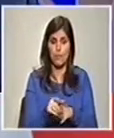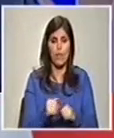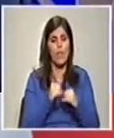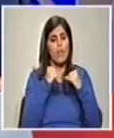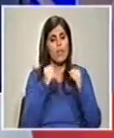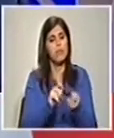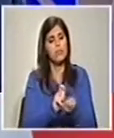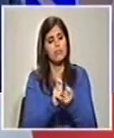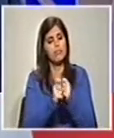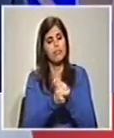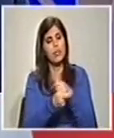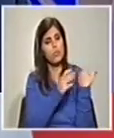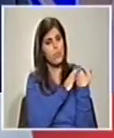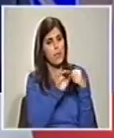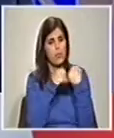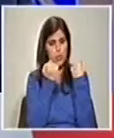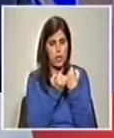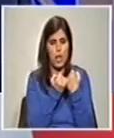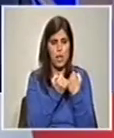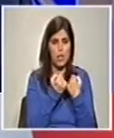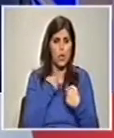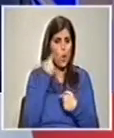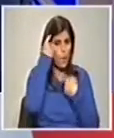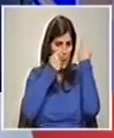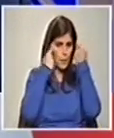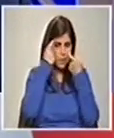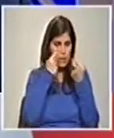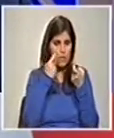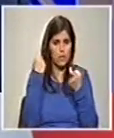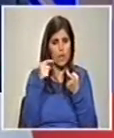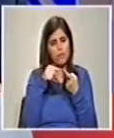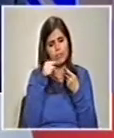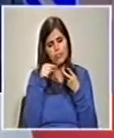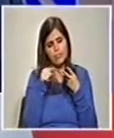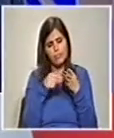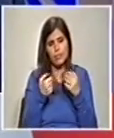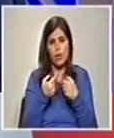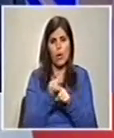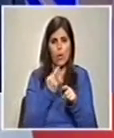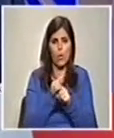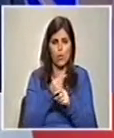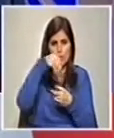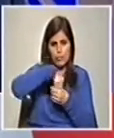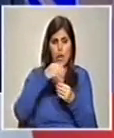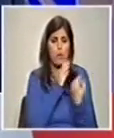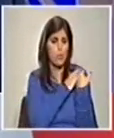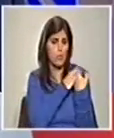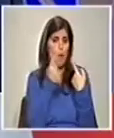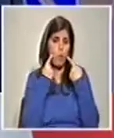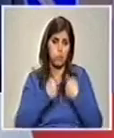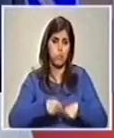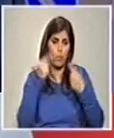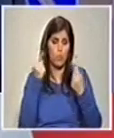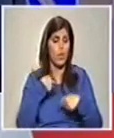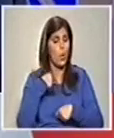para este conceito de responsabilidade social, que eu continuo a pensar que engloba tudo aquilo que nós considerávamos na responsabilidade pública. E chama a atenção para